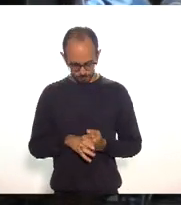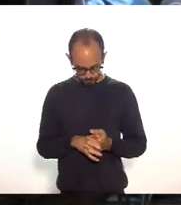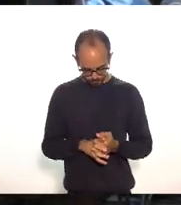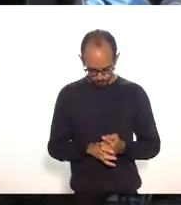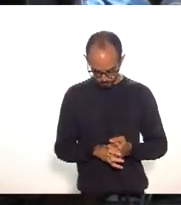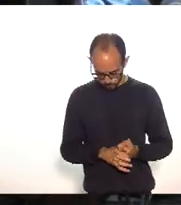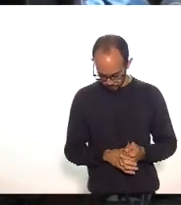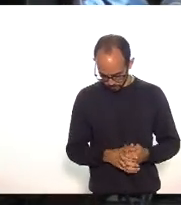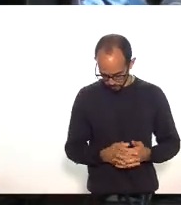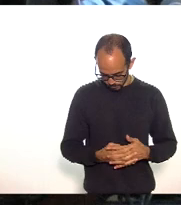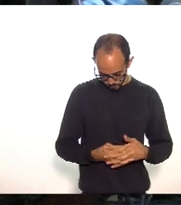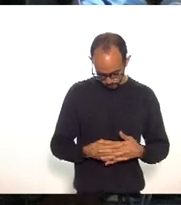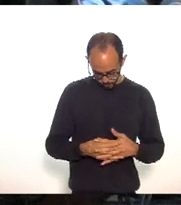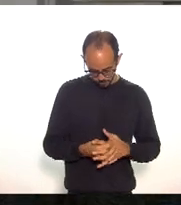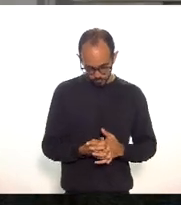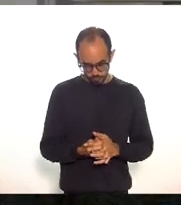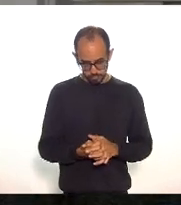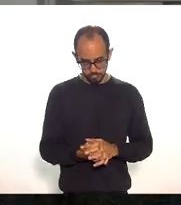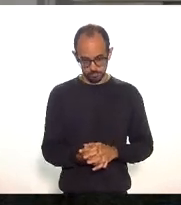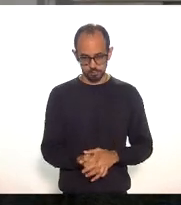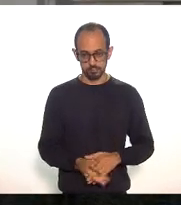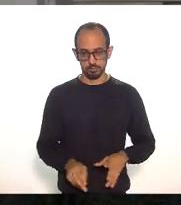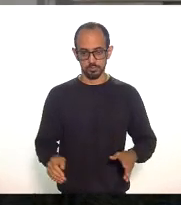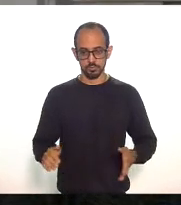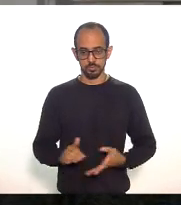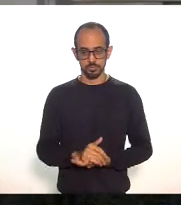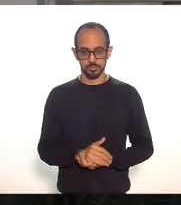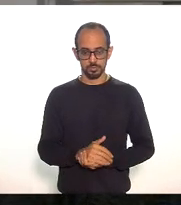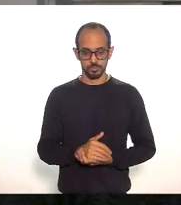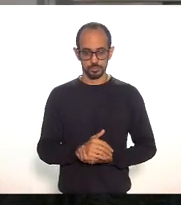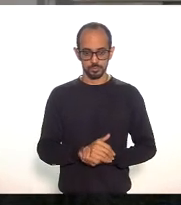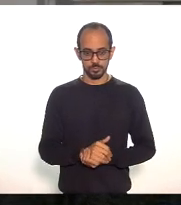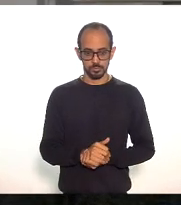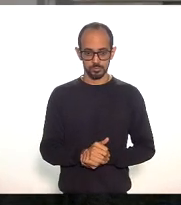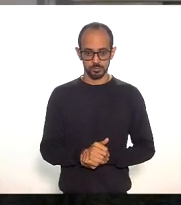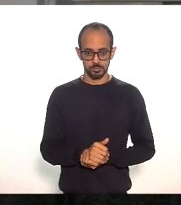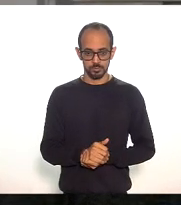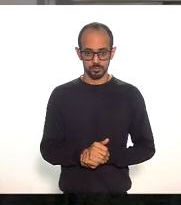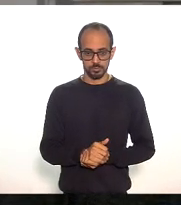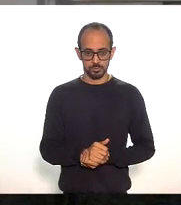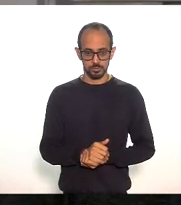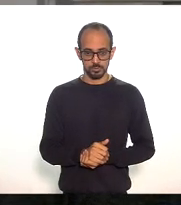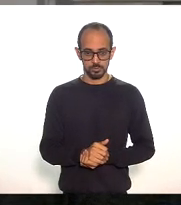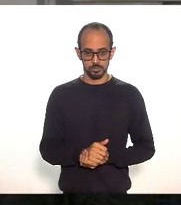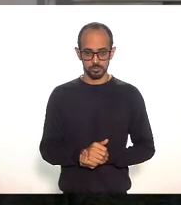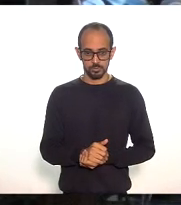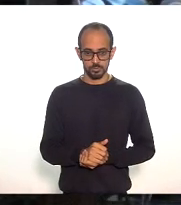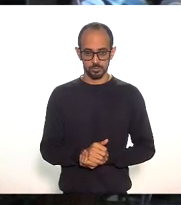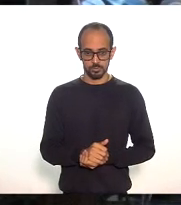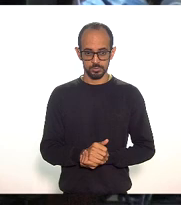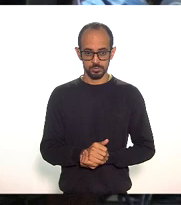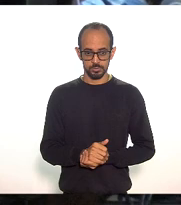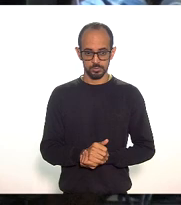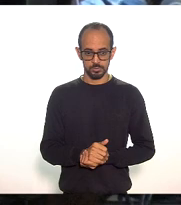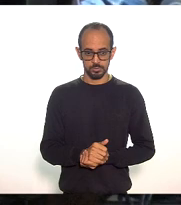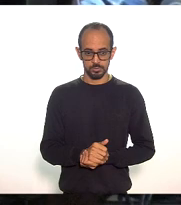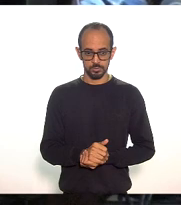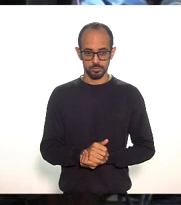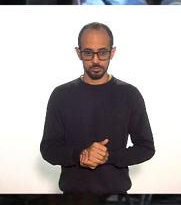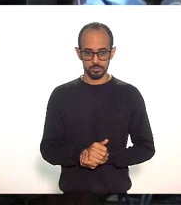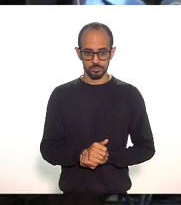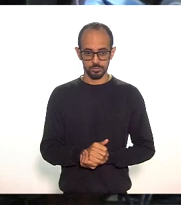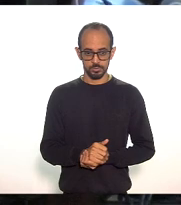Abstenção, Rosenberg Reis. O homem do Muro das Lamentações. Deputado